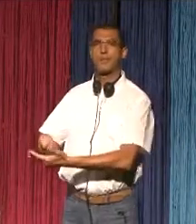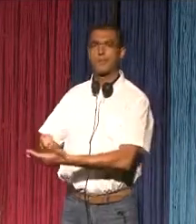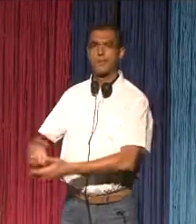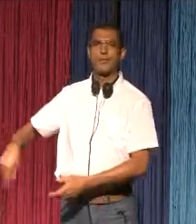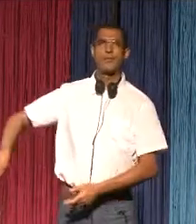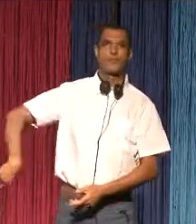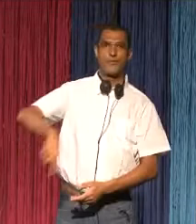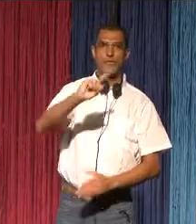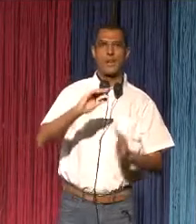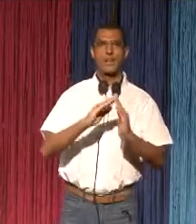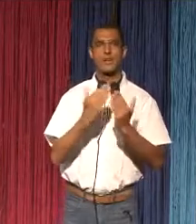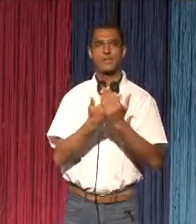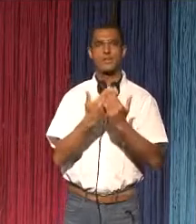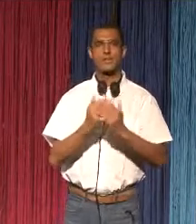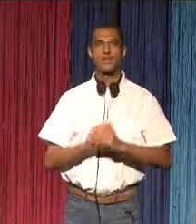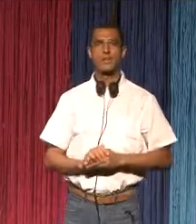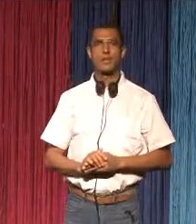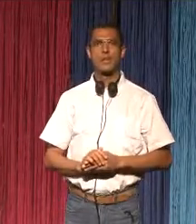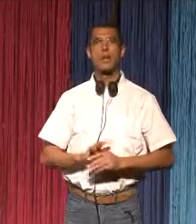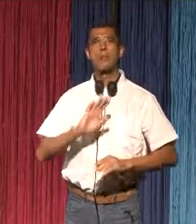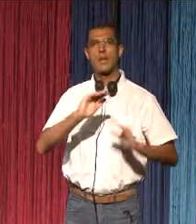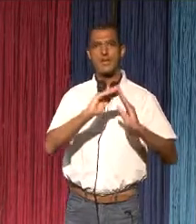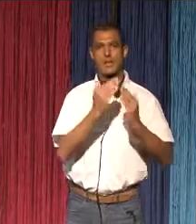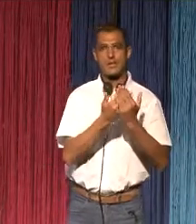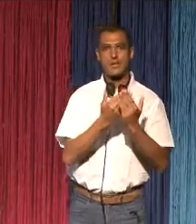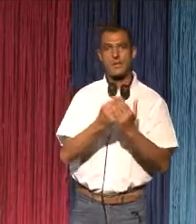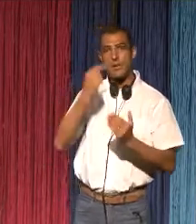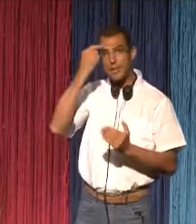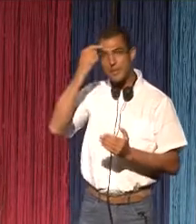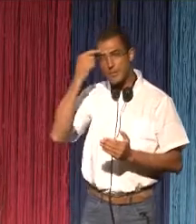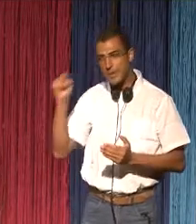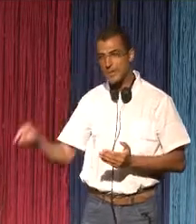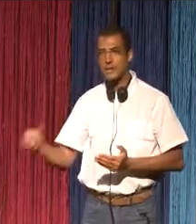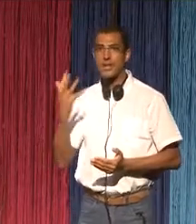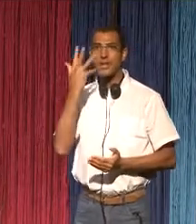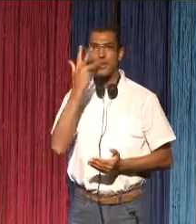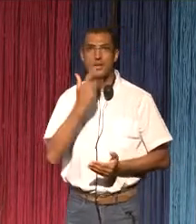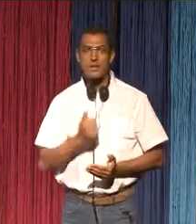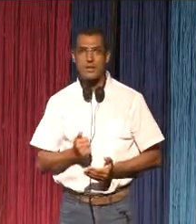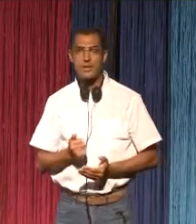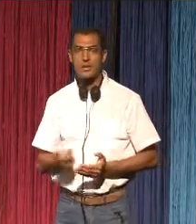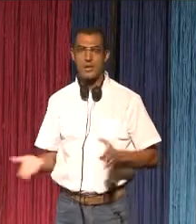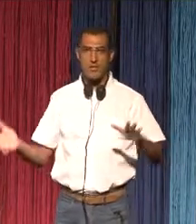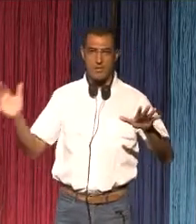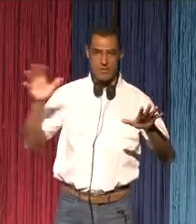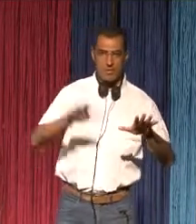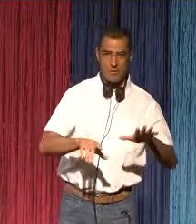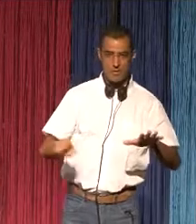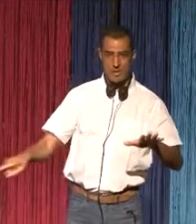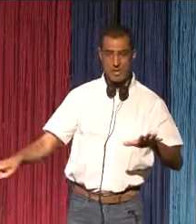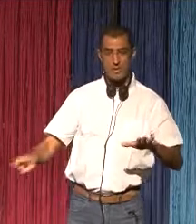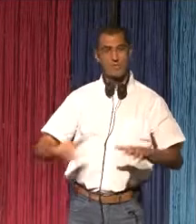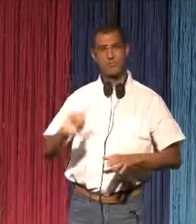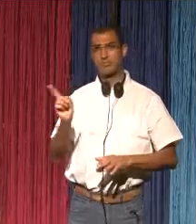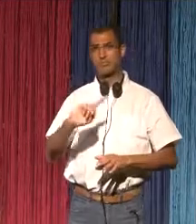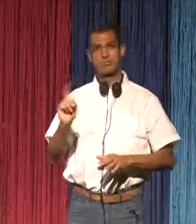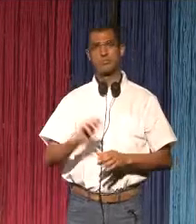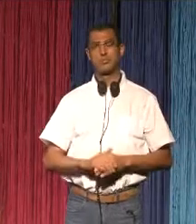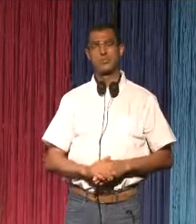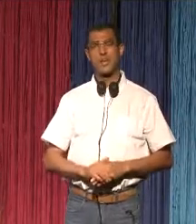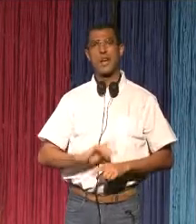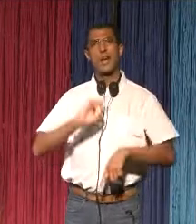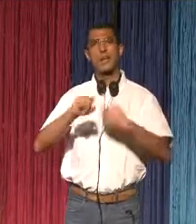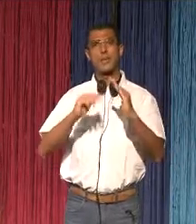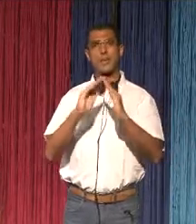escola que não é pensada em termos dela, que não as inclui, né? Então, a escola ficou